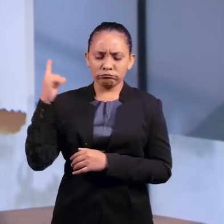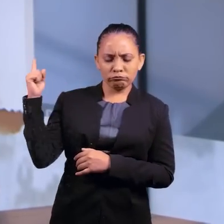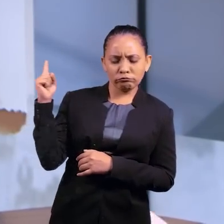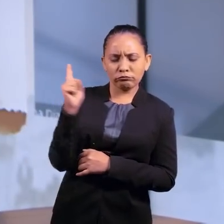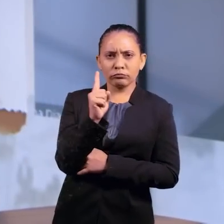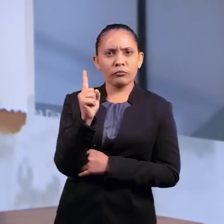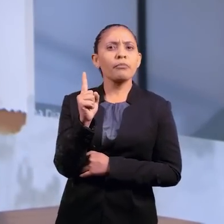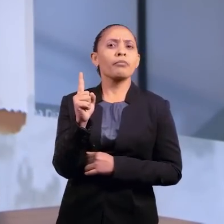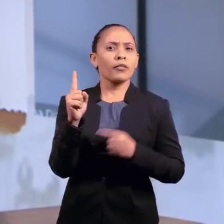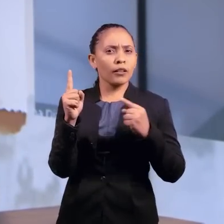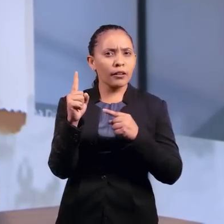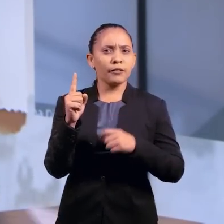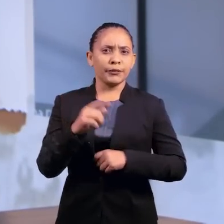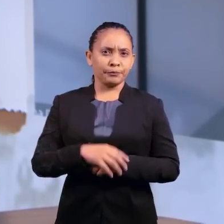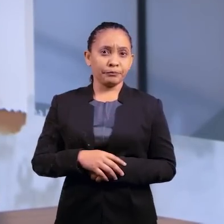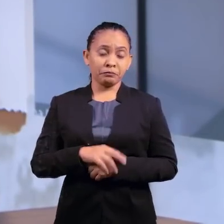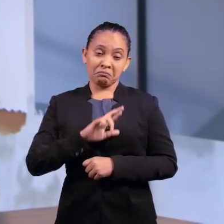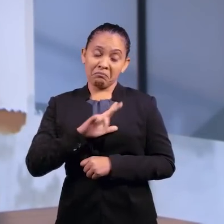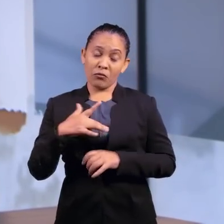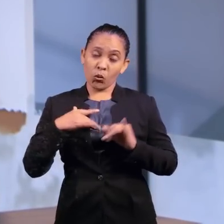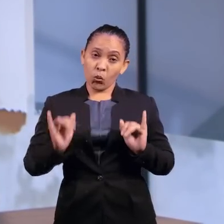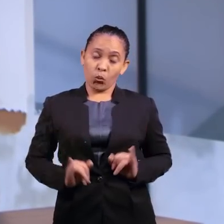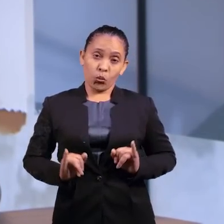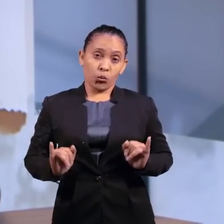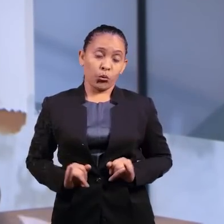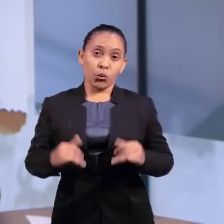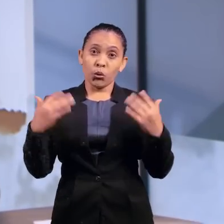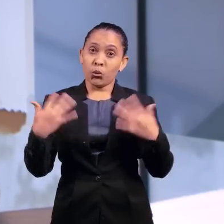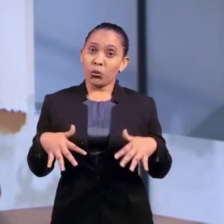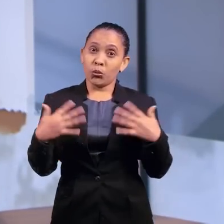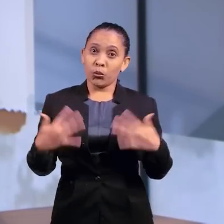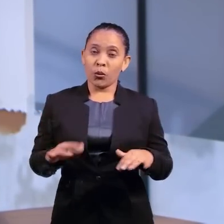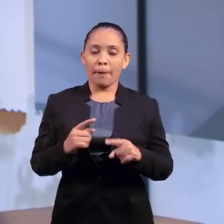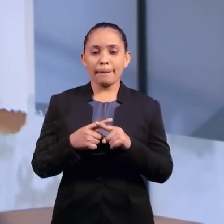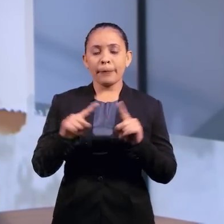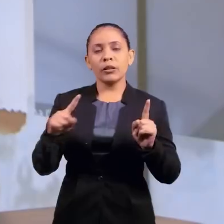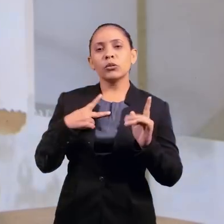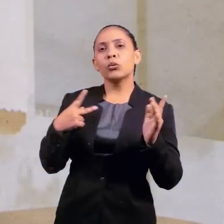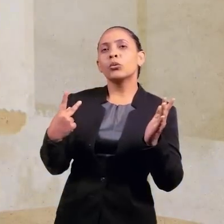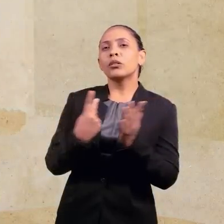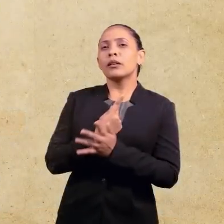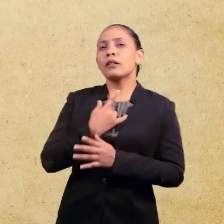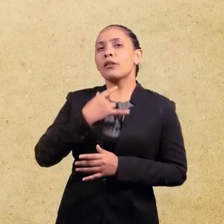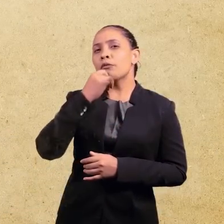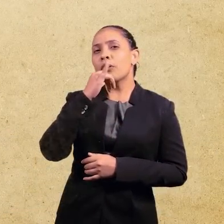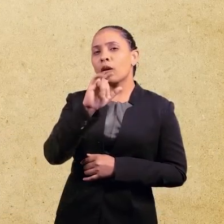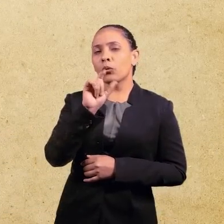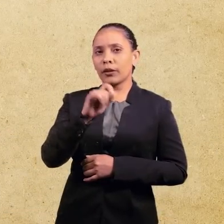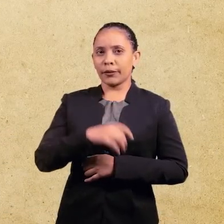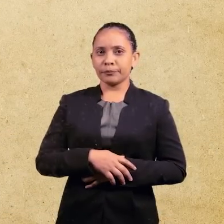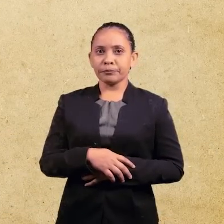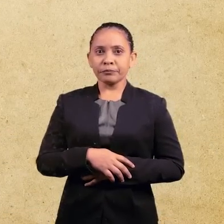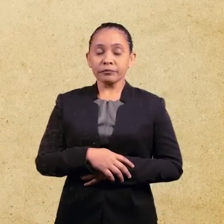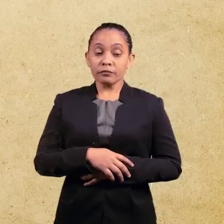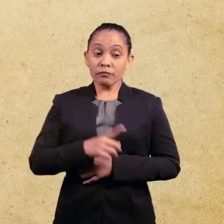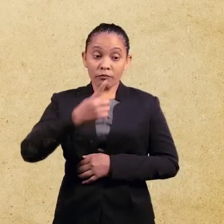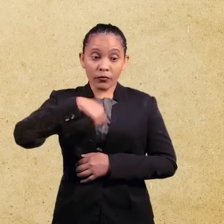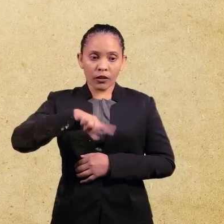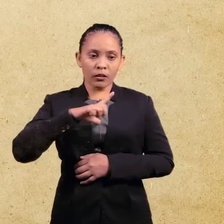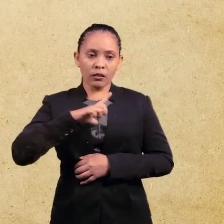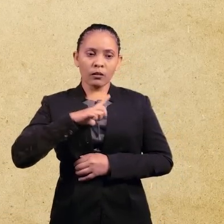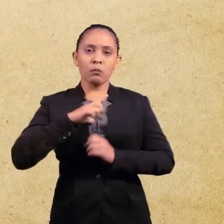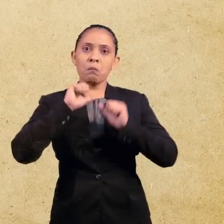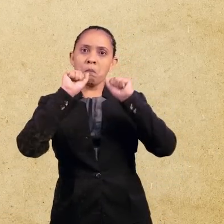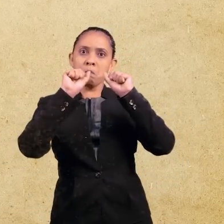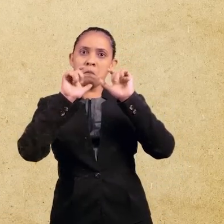eximiu de não sofrer o que ele sofreu. Então, quando ele começa a dizer aqui, foi subindo como um renovo perante